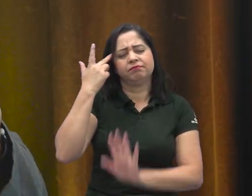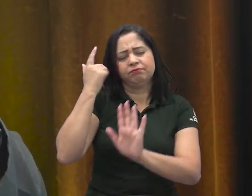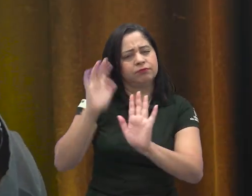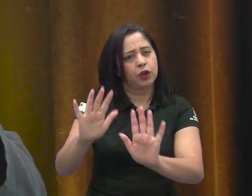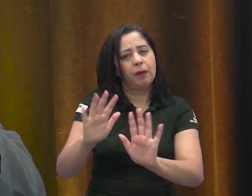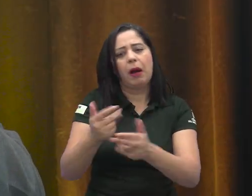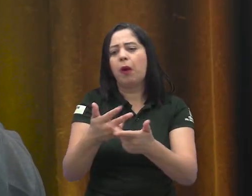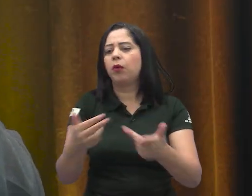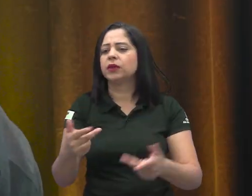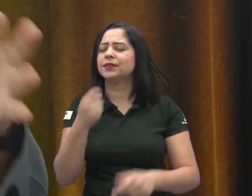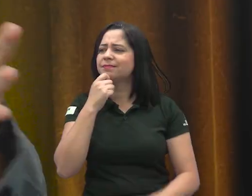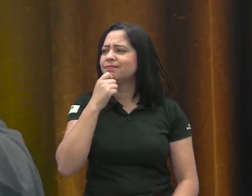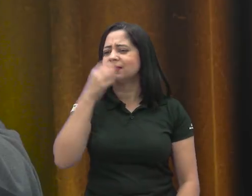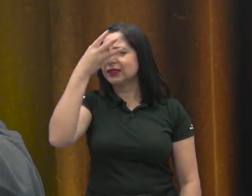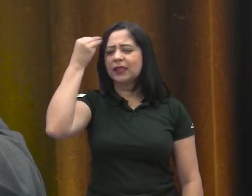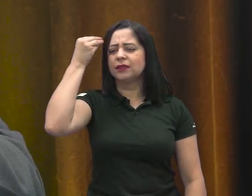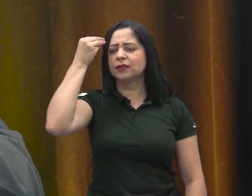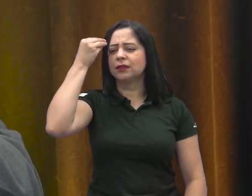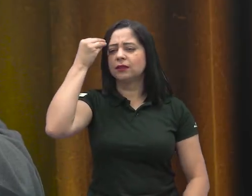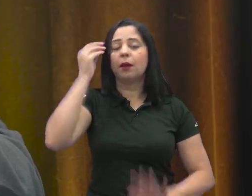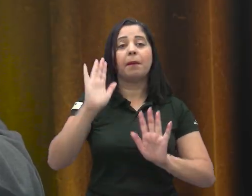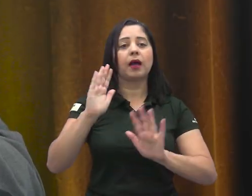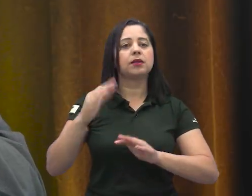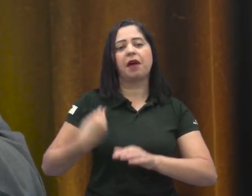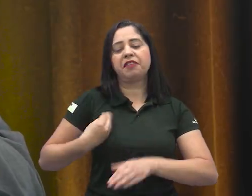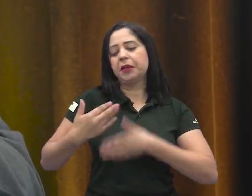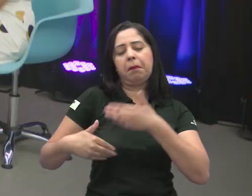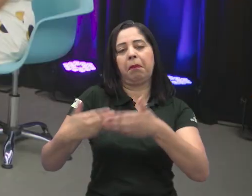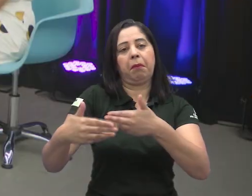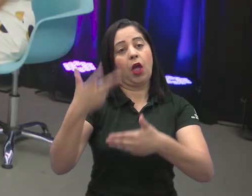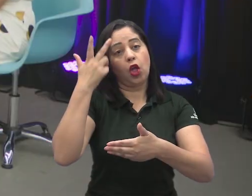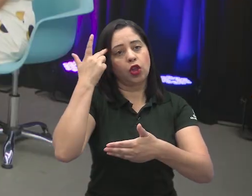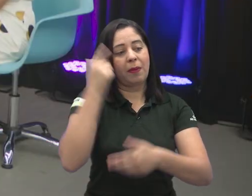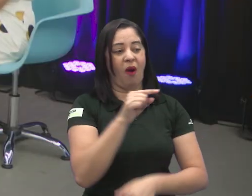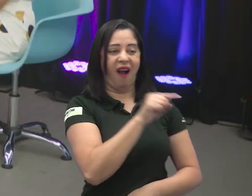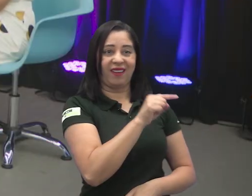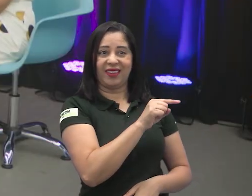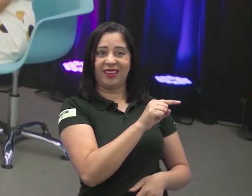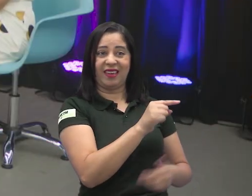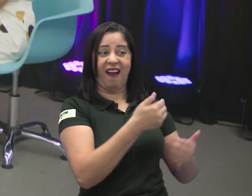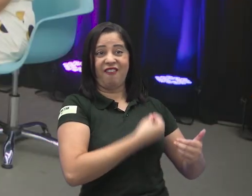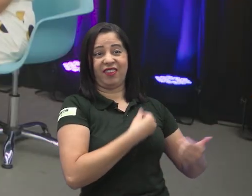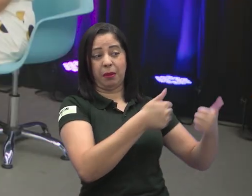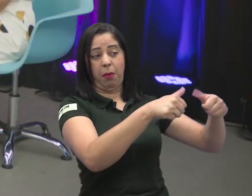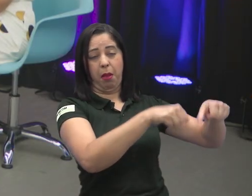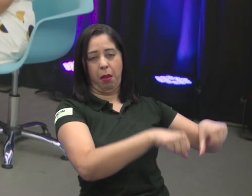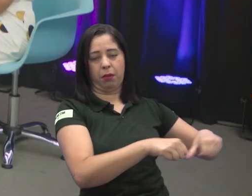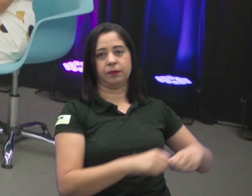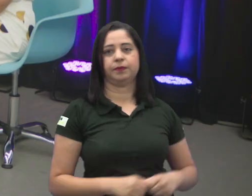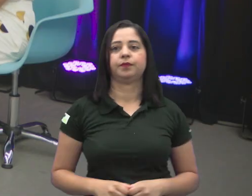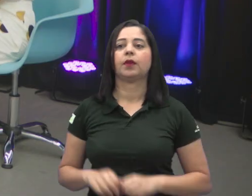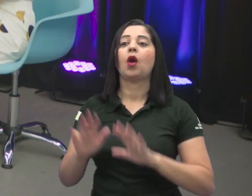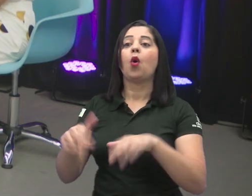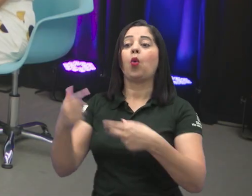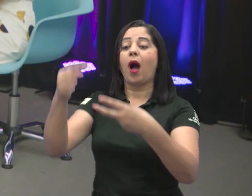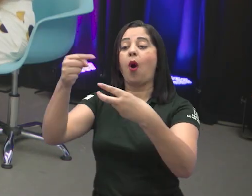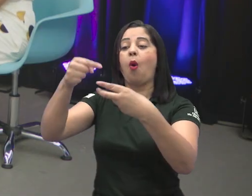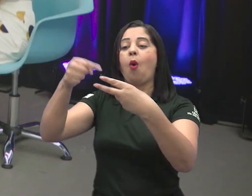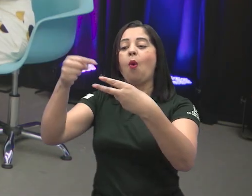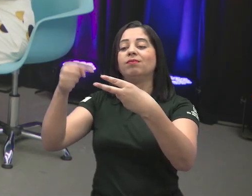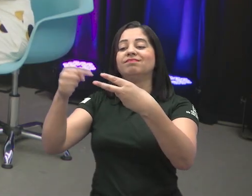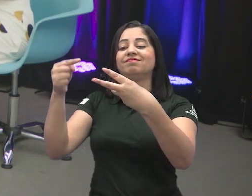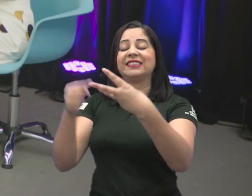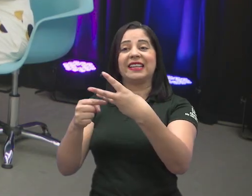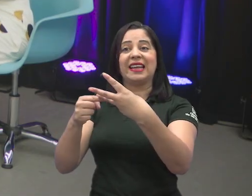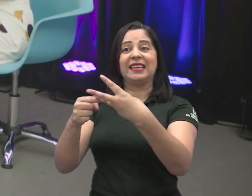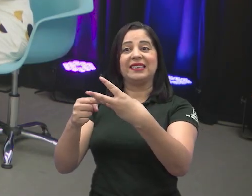de aprender novas coisas não é afetada. Ok. Quais são os 3 sinais de alerta que os familiares não